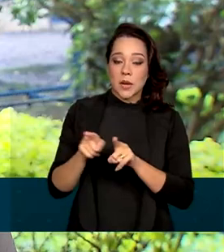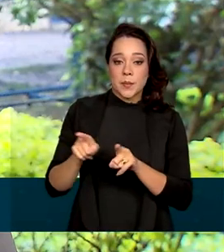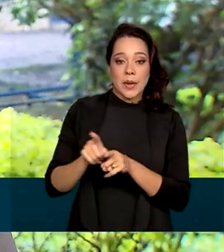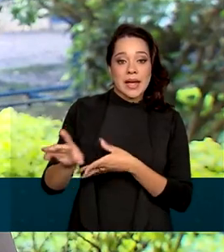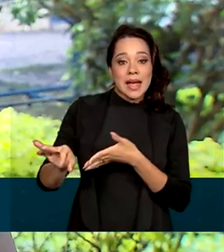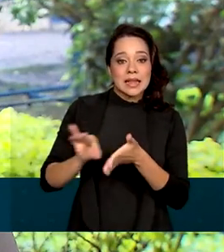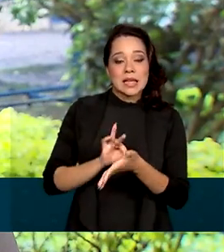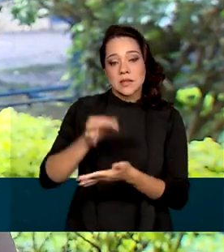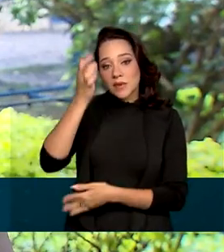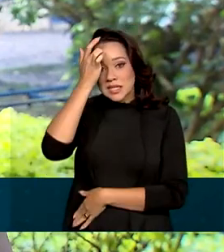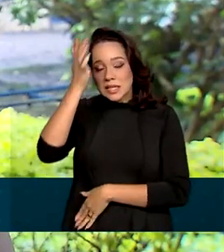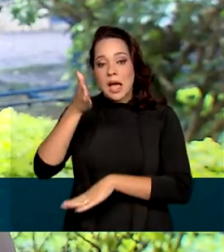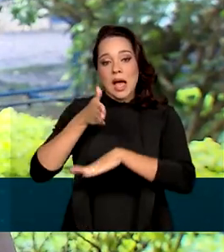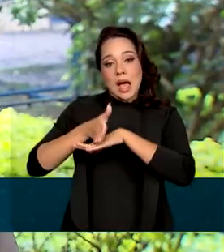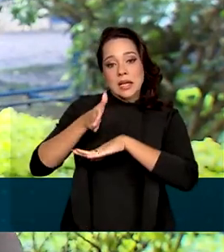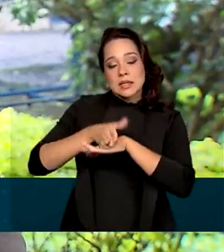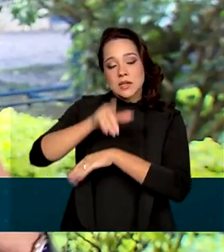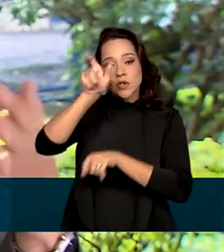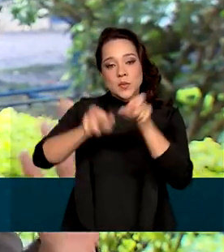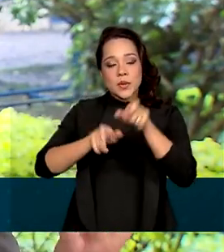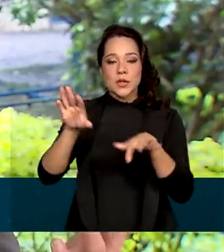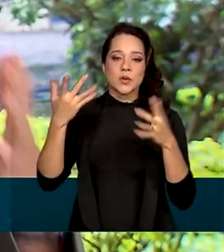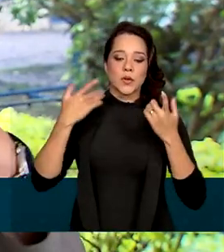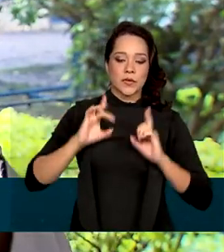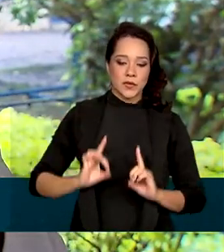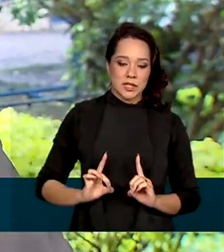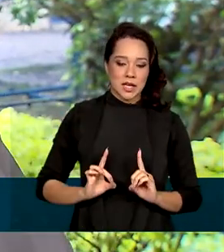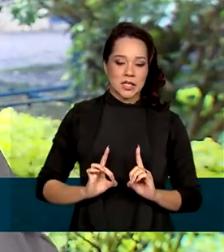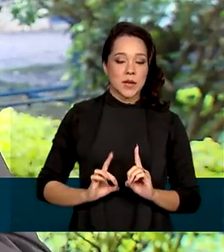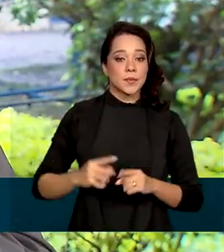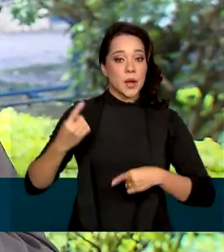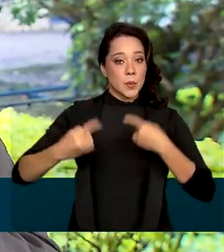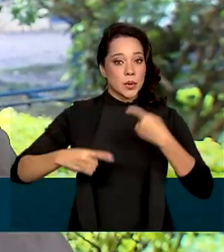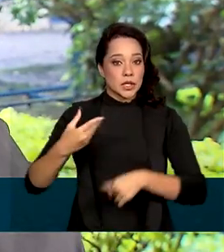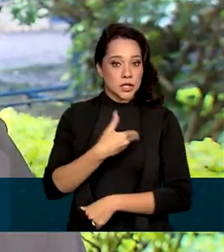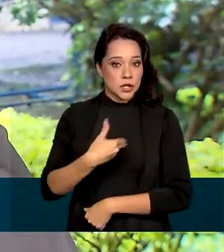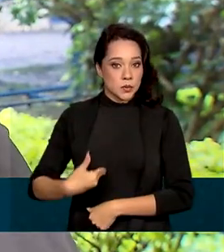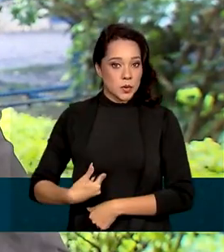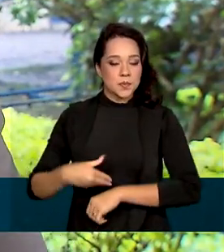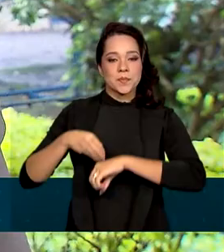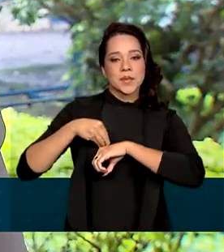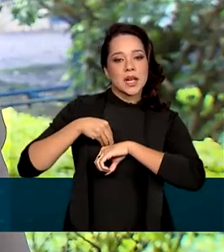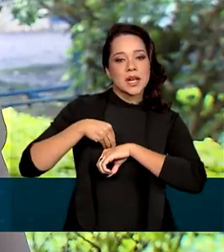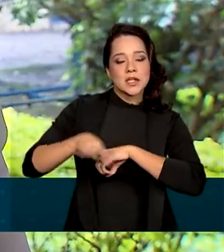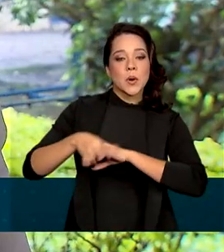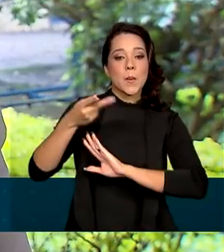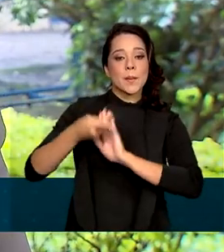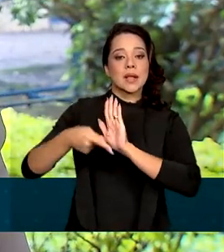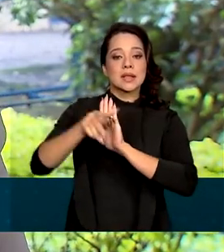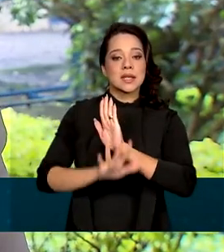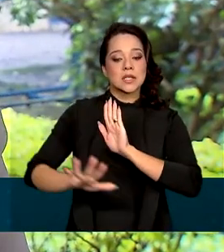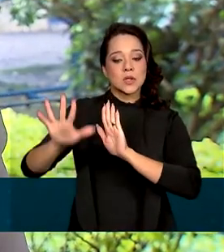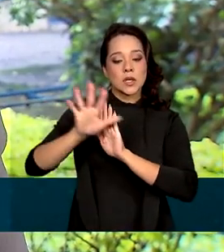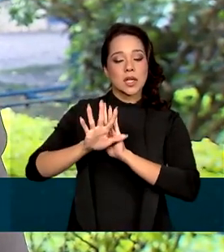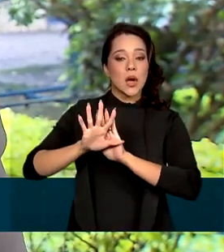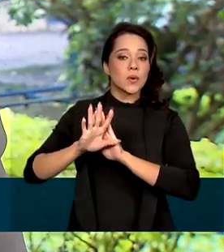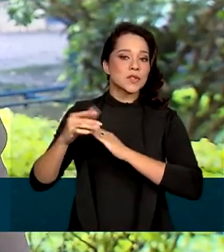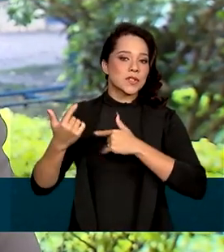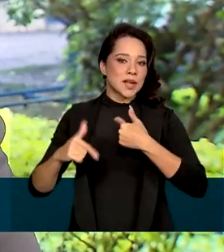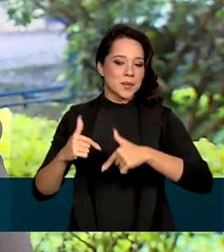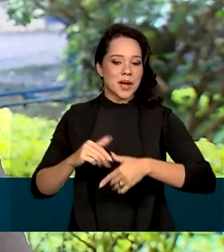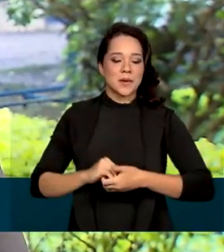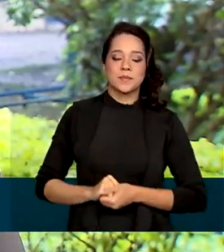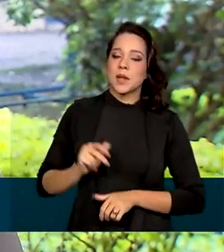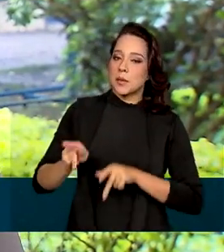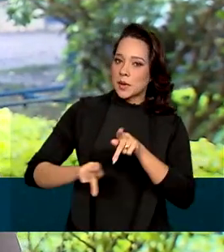cadastro para facilitar o acesso de pessoas com deficiência a políticas públicas e lançou um Plano Nacional de Empregabilidade